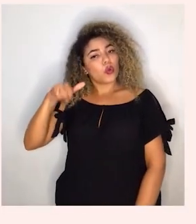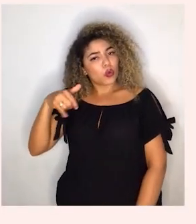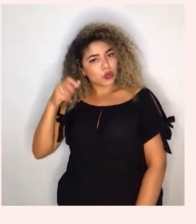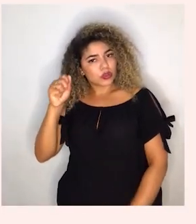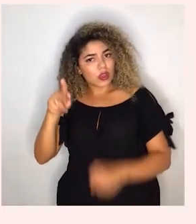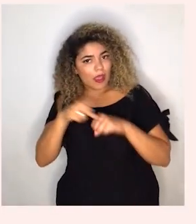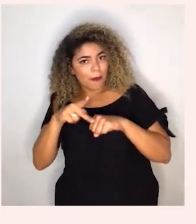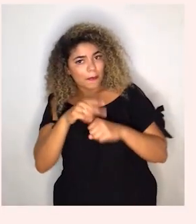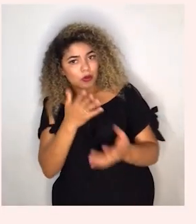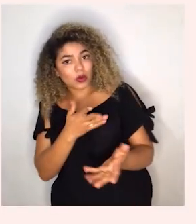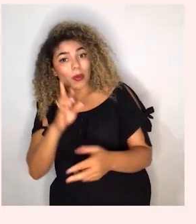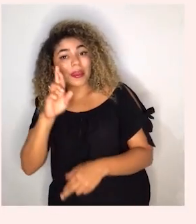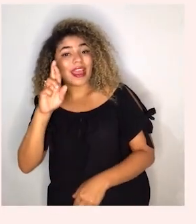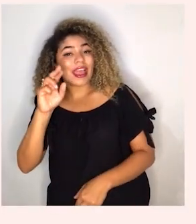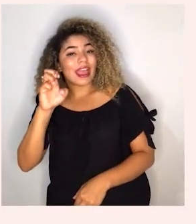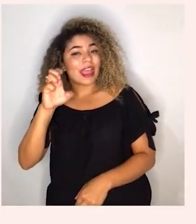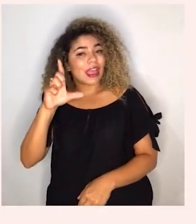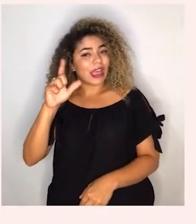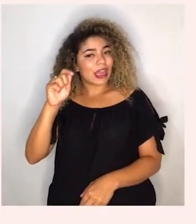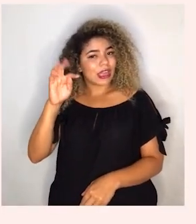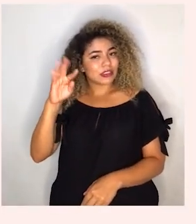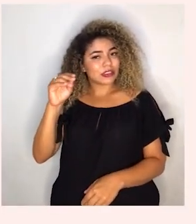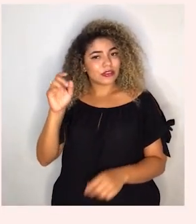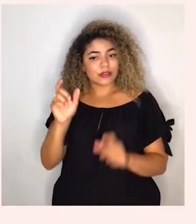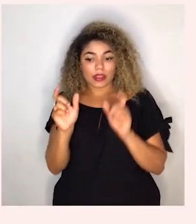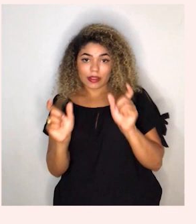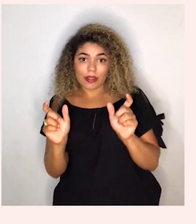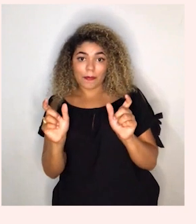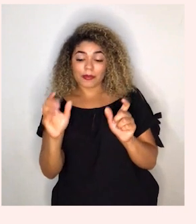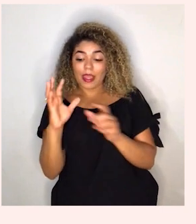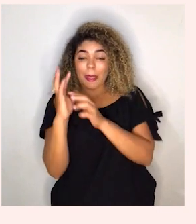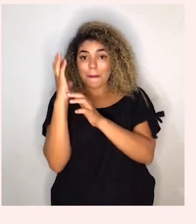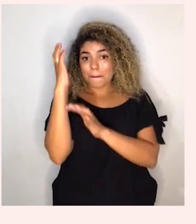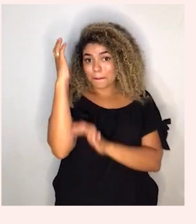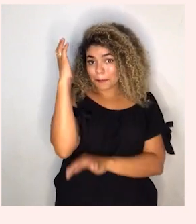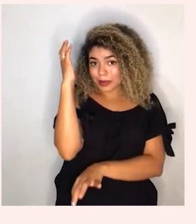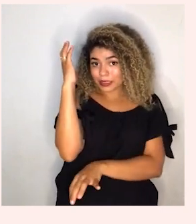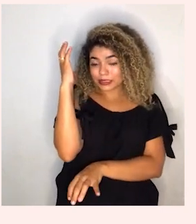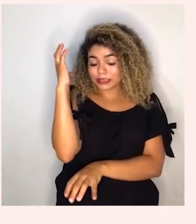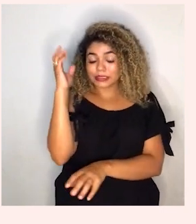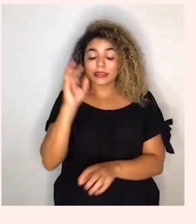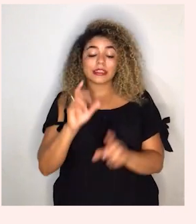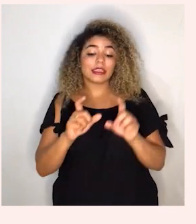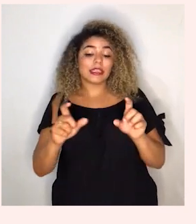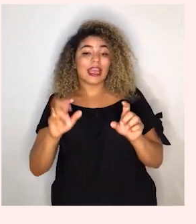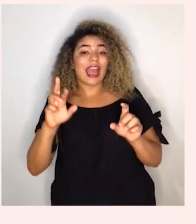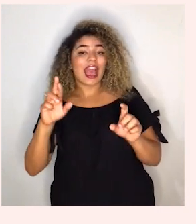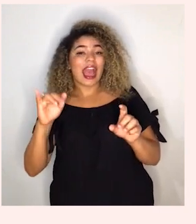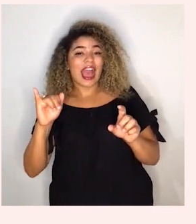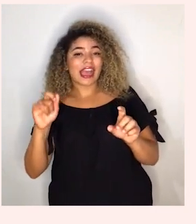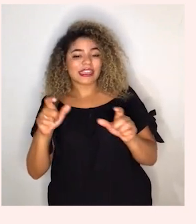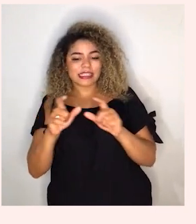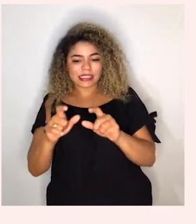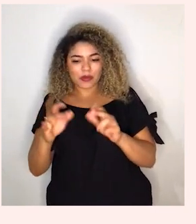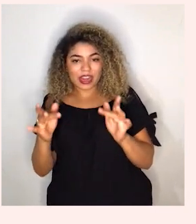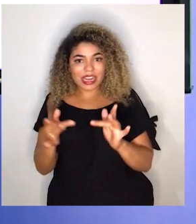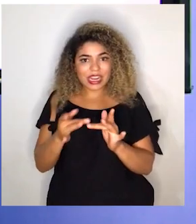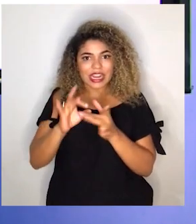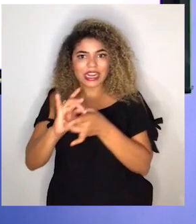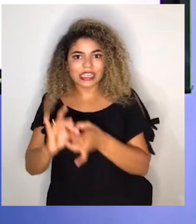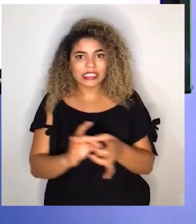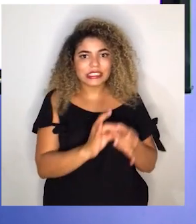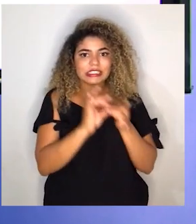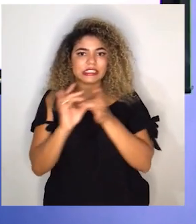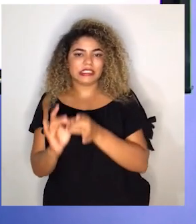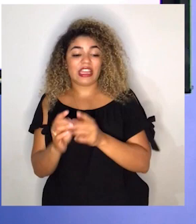pronome relativo que aparece entre dois substantivos, planta e raiz, e faz referência àquele dito anteriormente a ele.